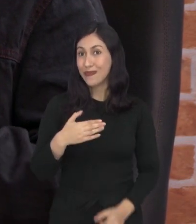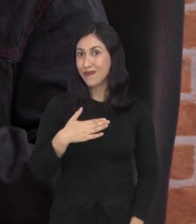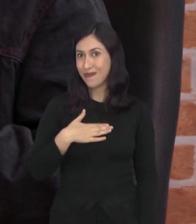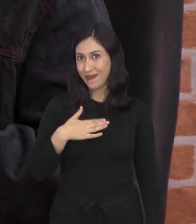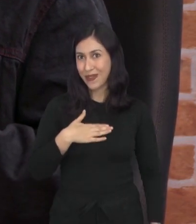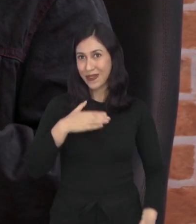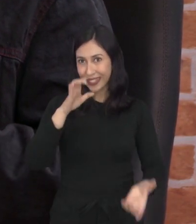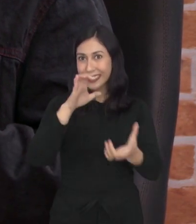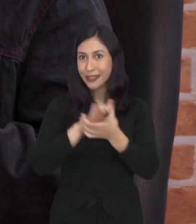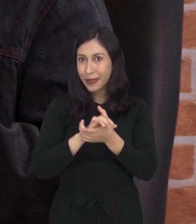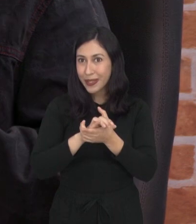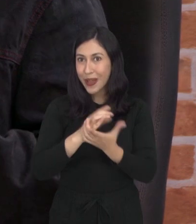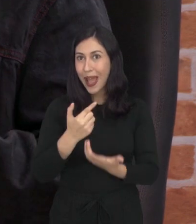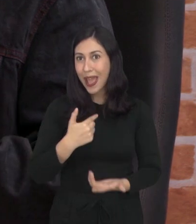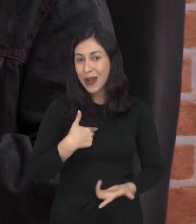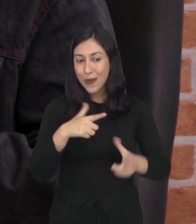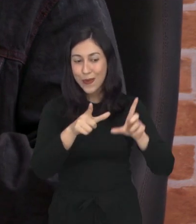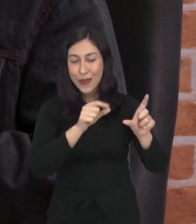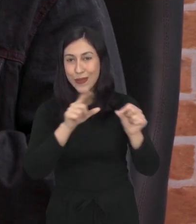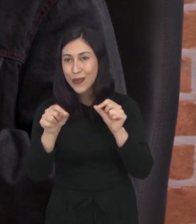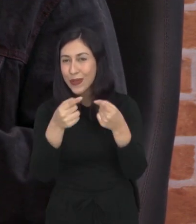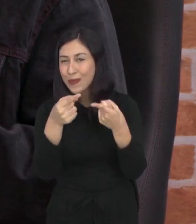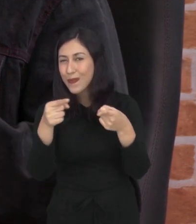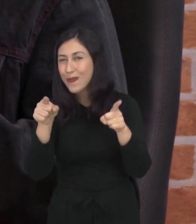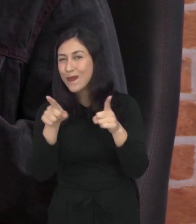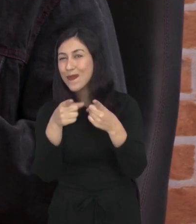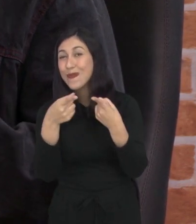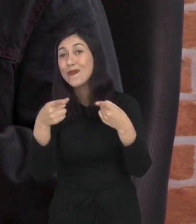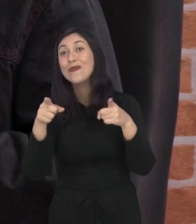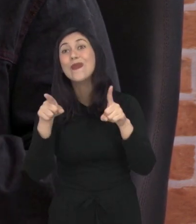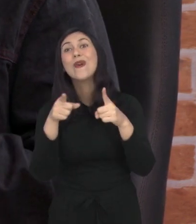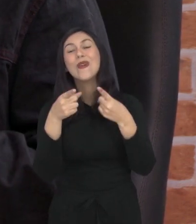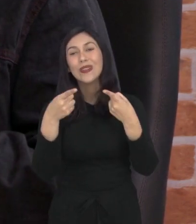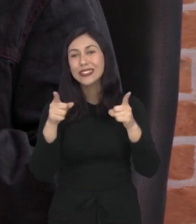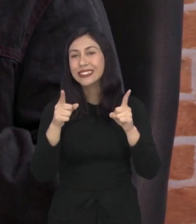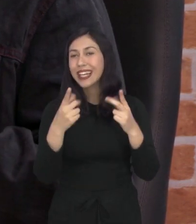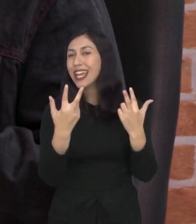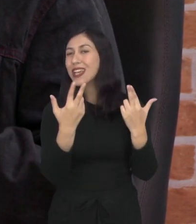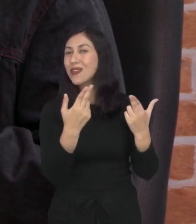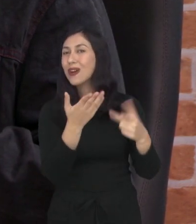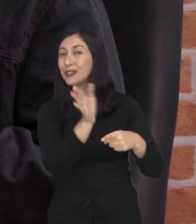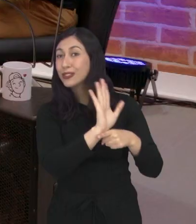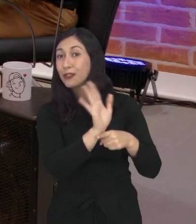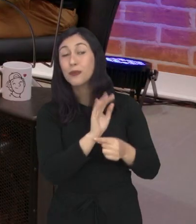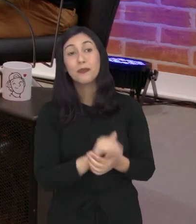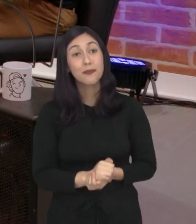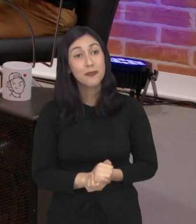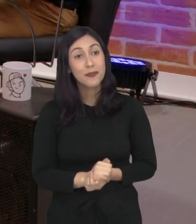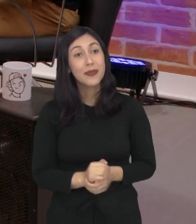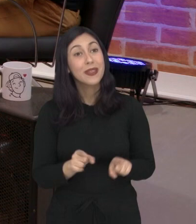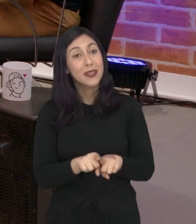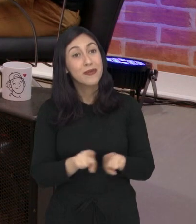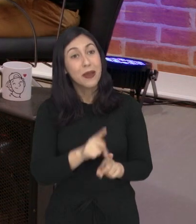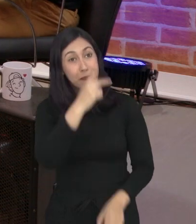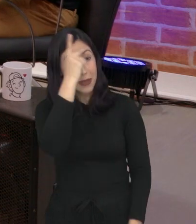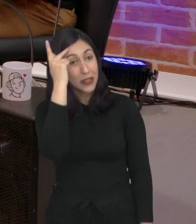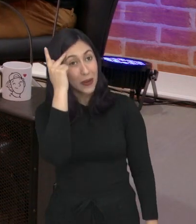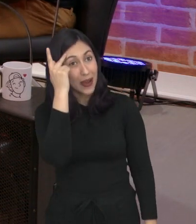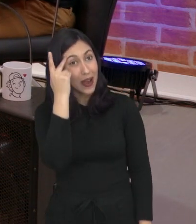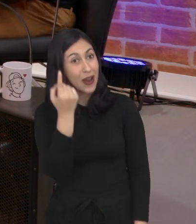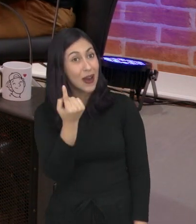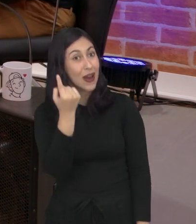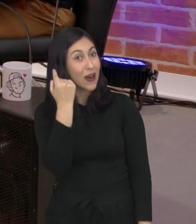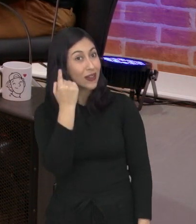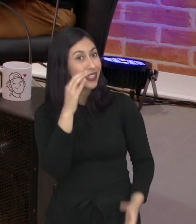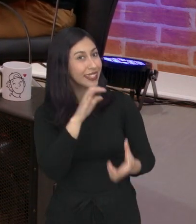casamento. A trilha sonora nesses filmes, né, são muito marcantes. Inclusive, Paulinho que casou ontem. Viaja hoje